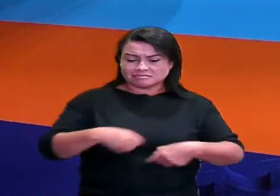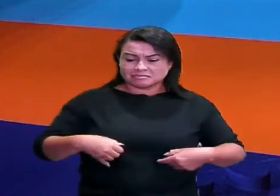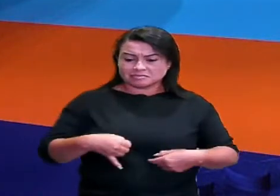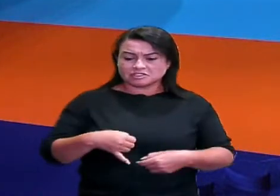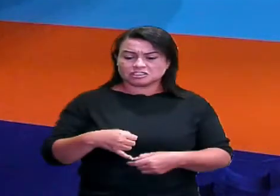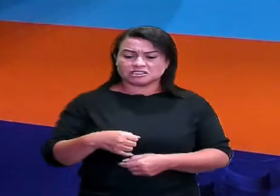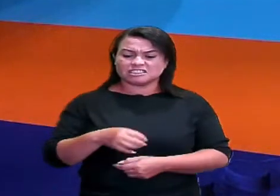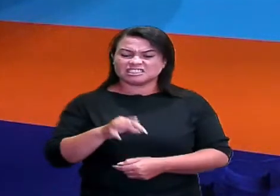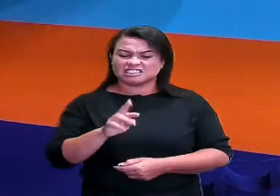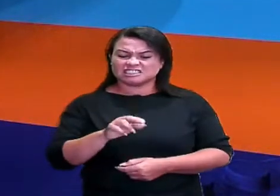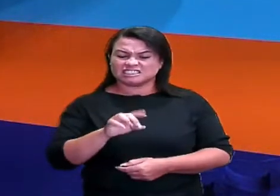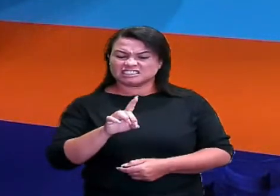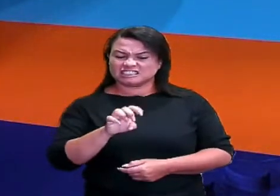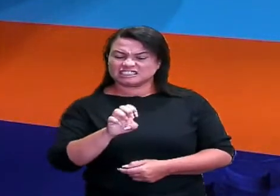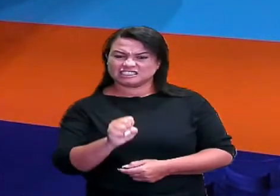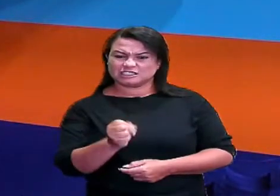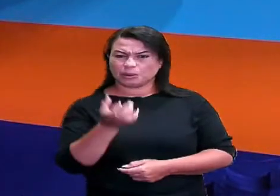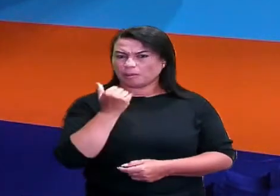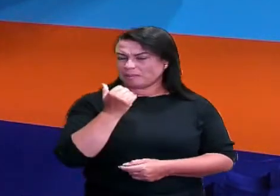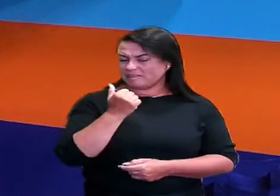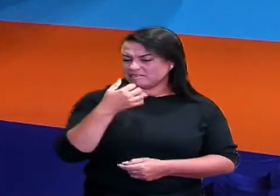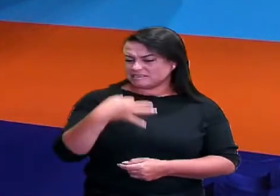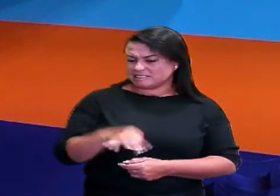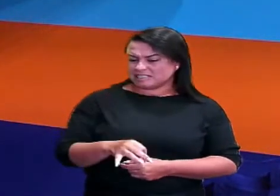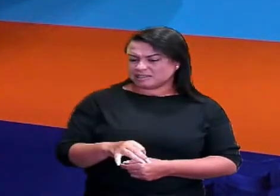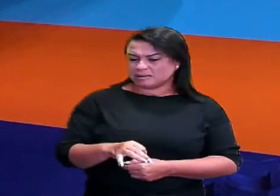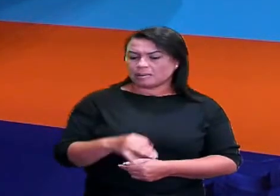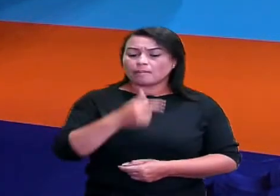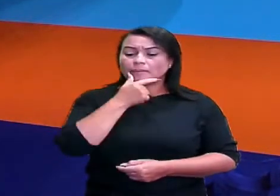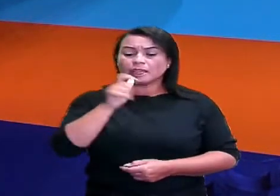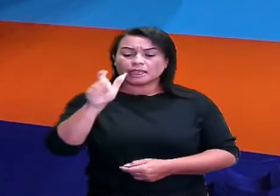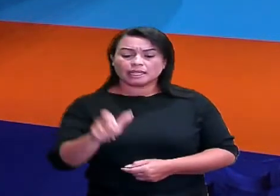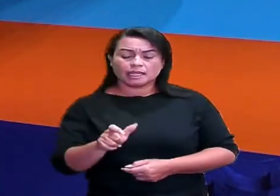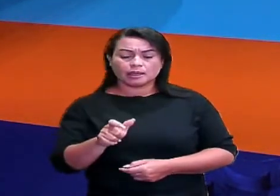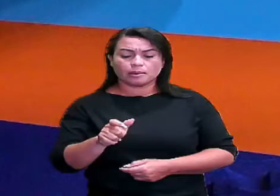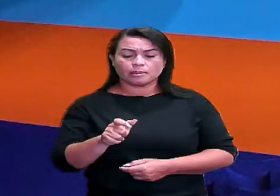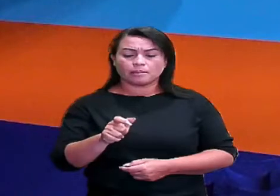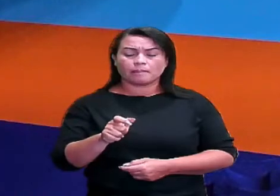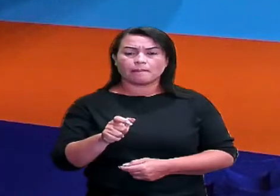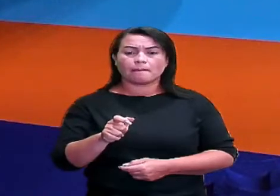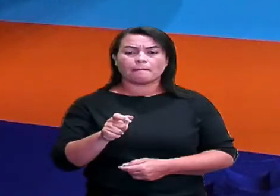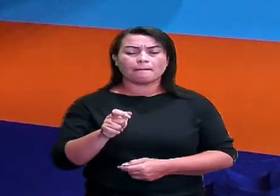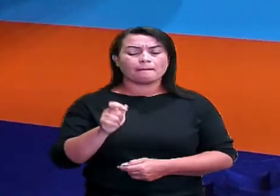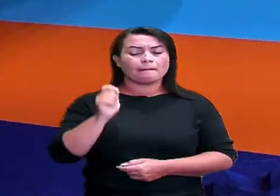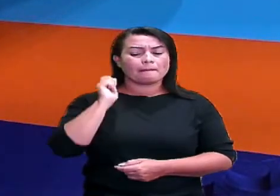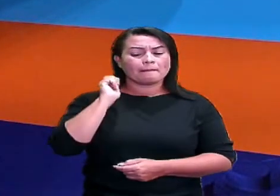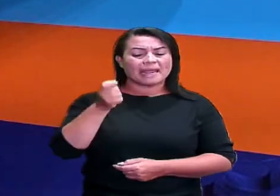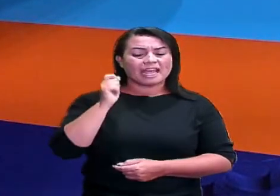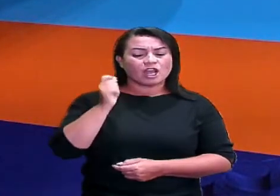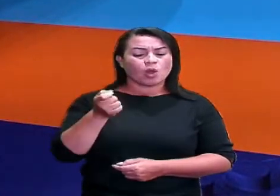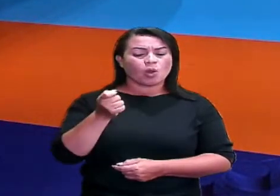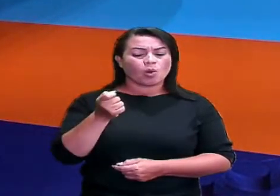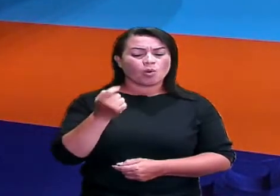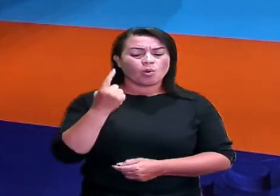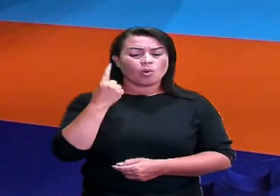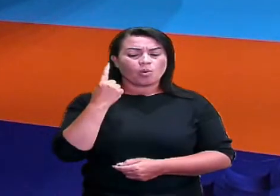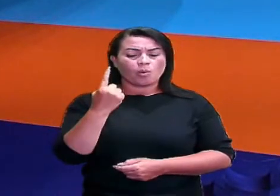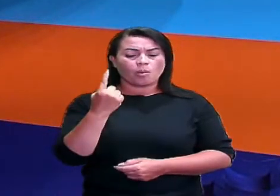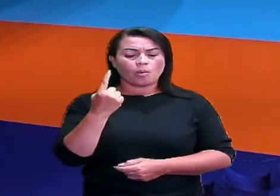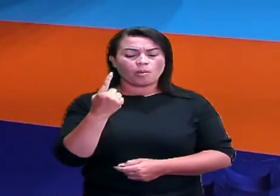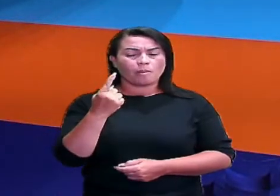Pedro pregou um prego na borda preta. Será que a palavra é escrita desse